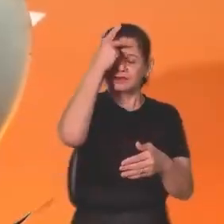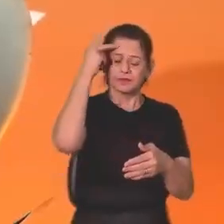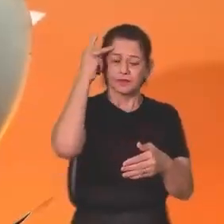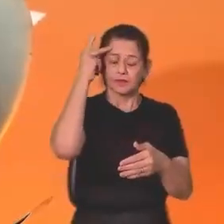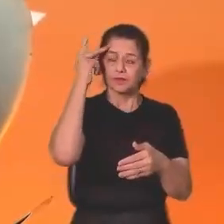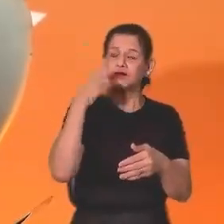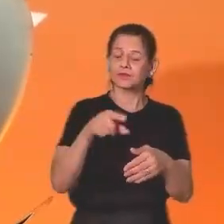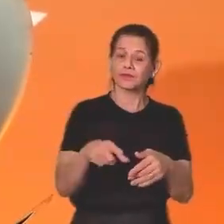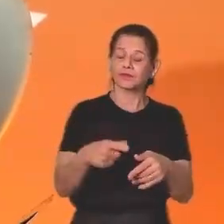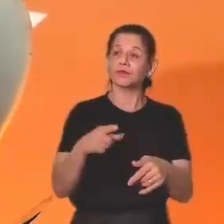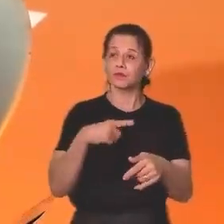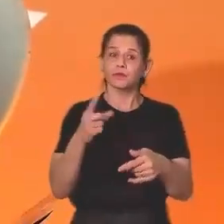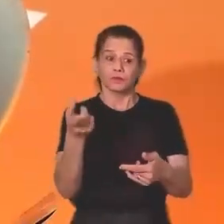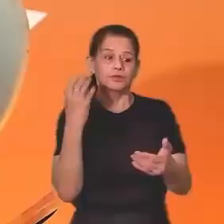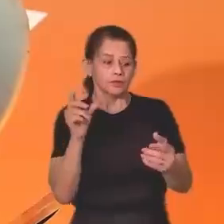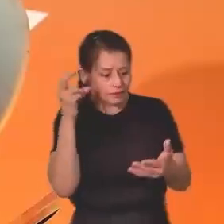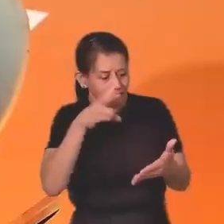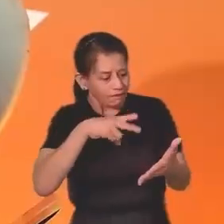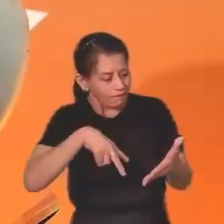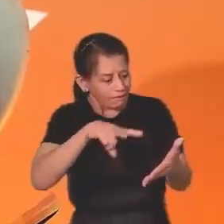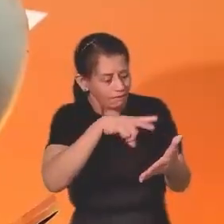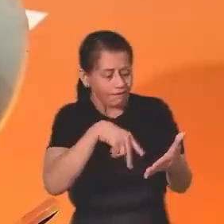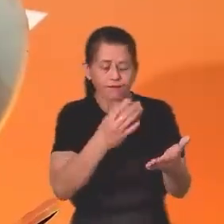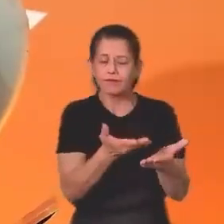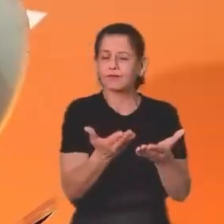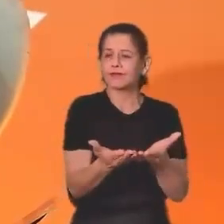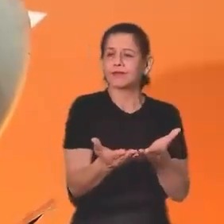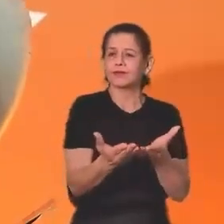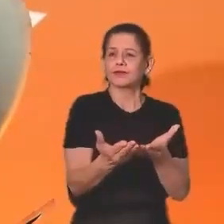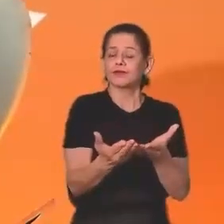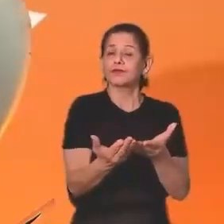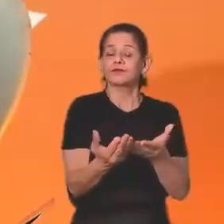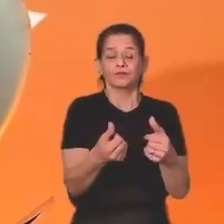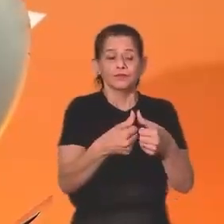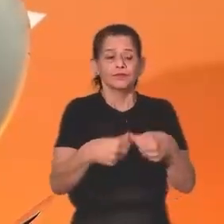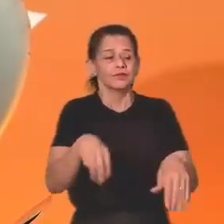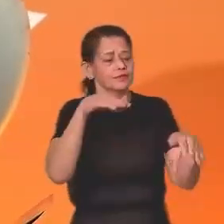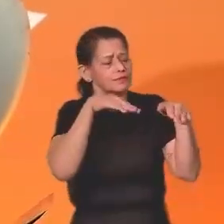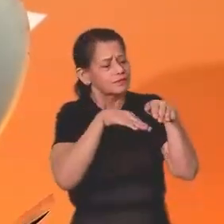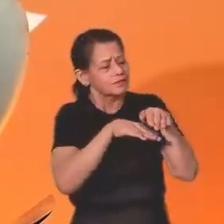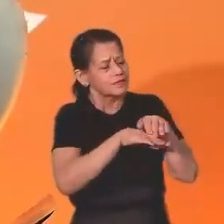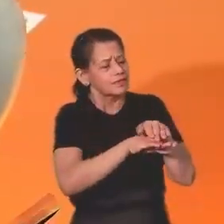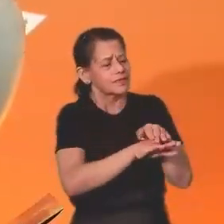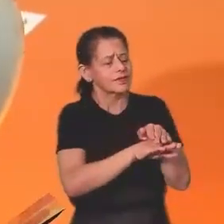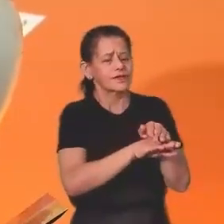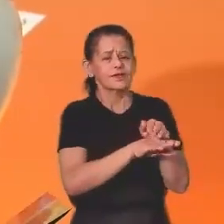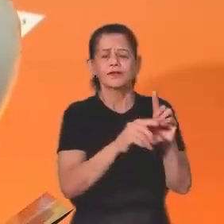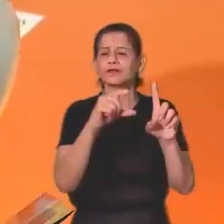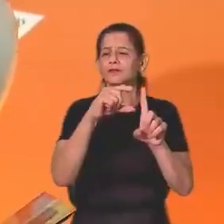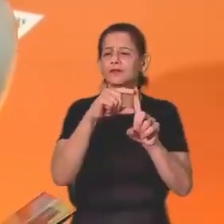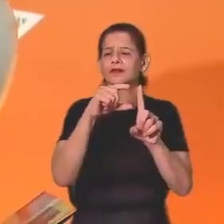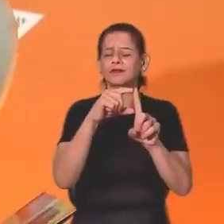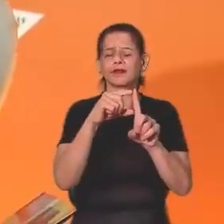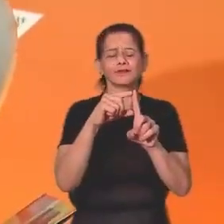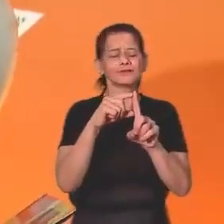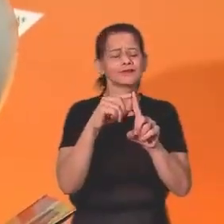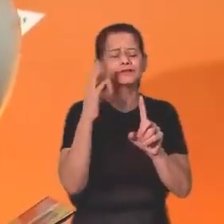a chance de ler ou não, mas ficaram ali guardadas essas palavras.